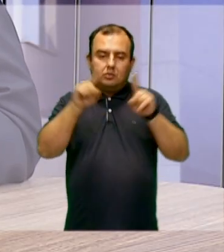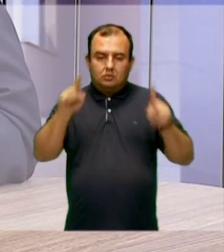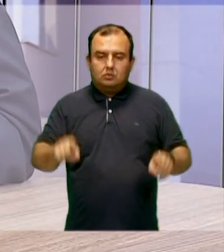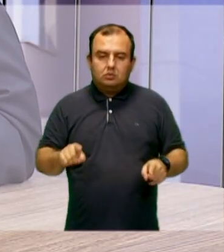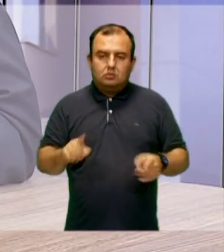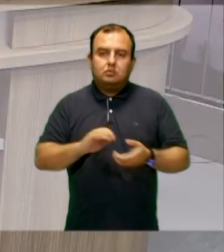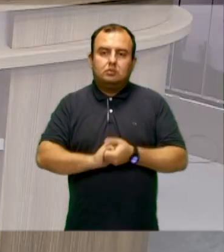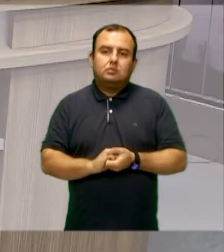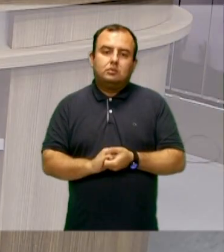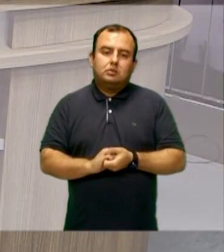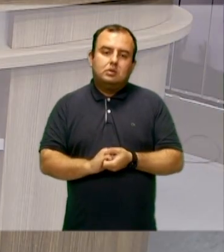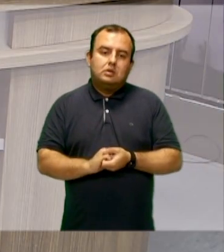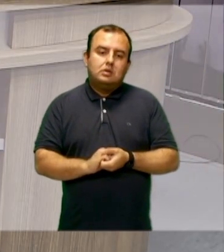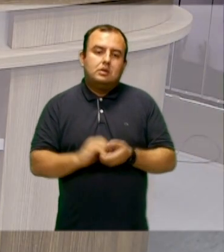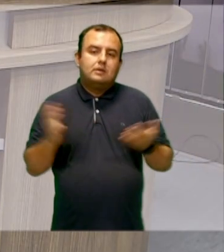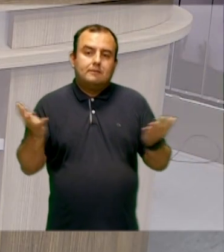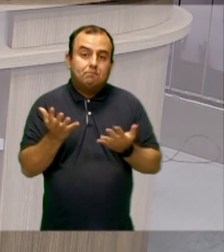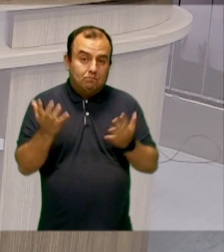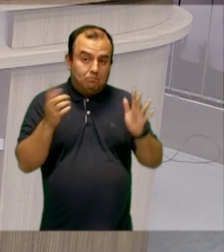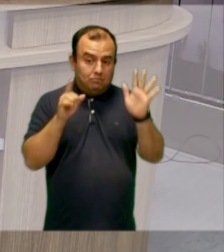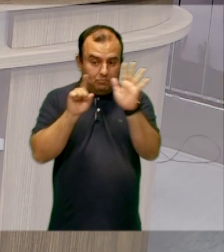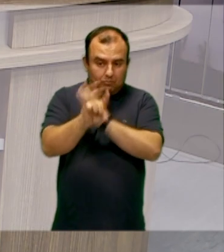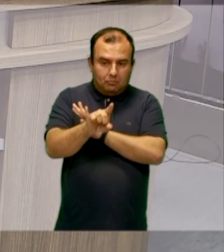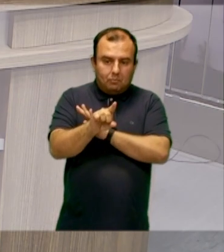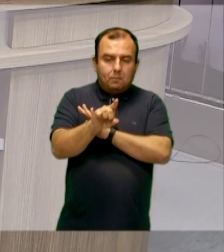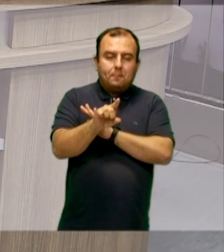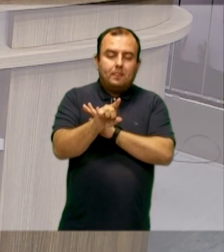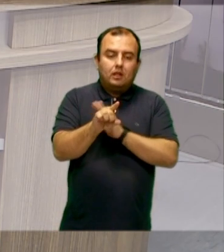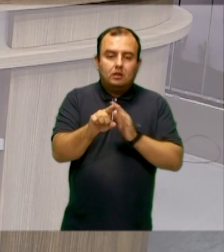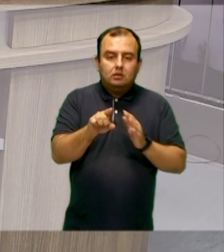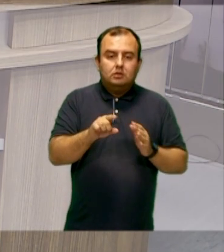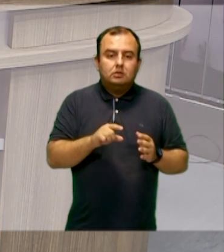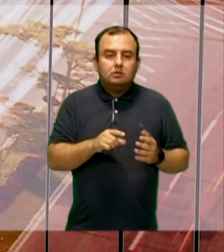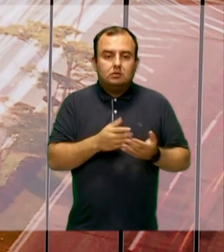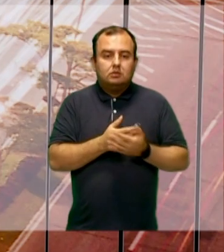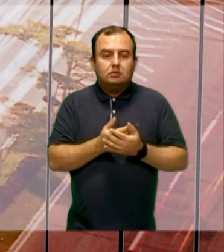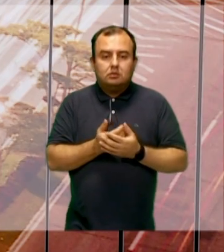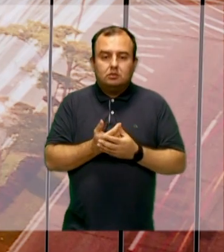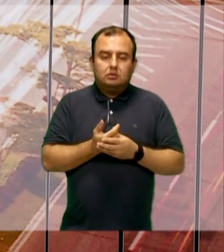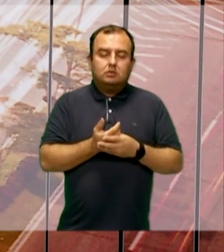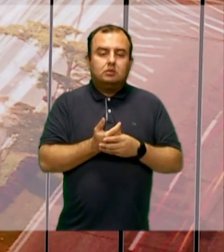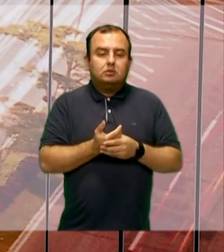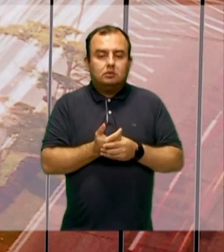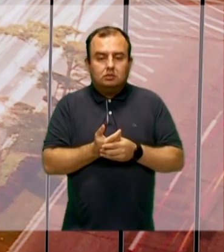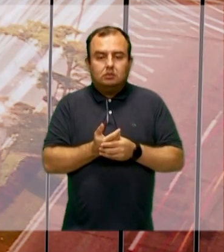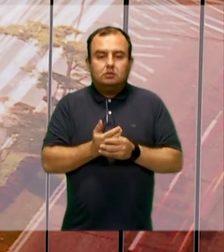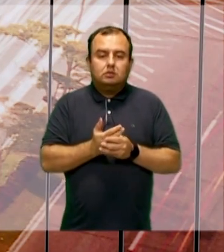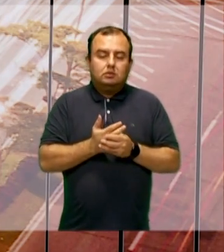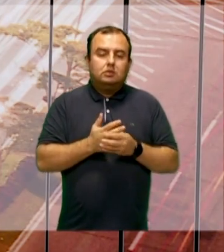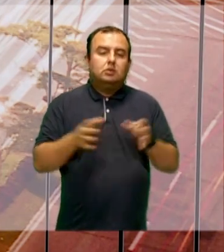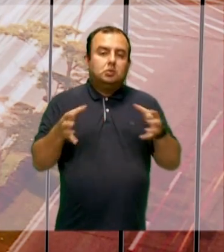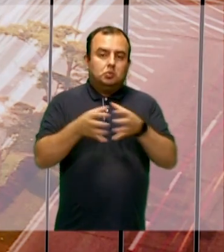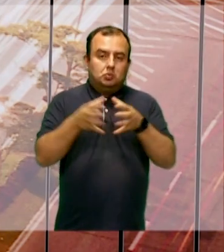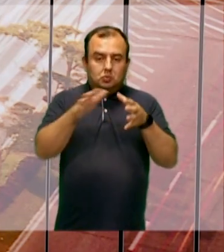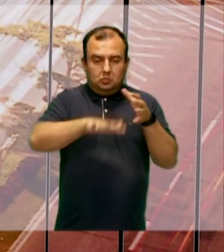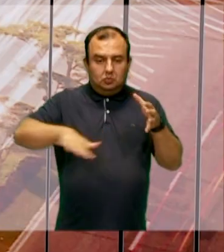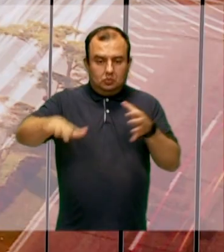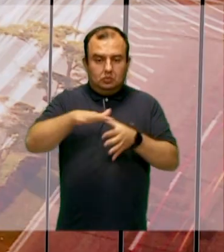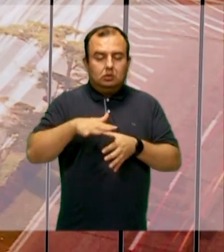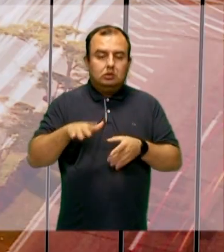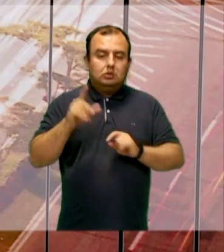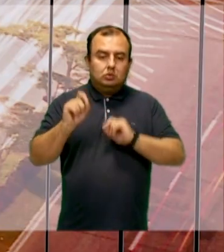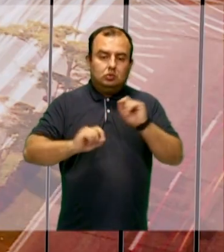o município. Tá, então agora eu vou te perguntar, assim, o grupo geral